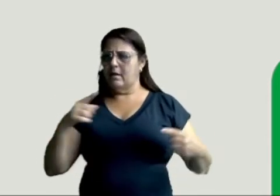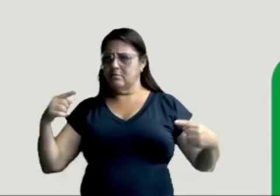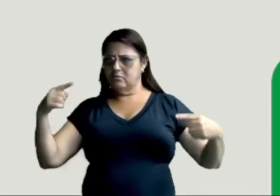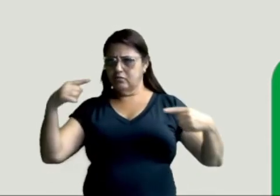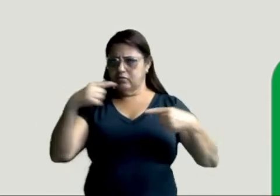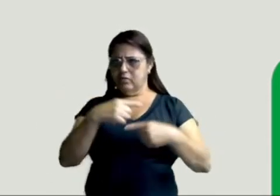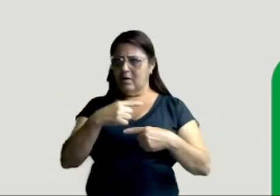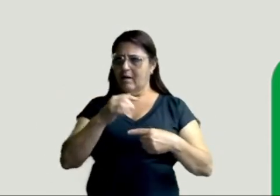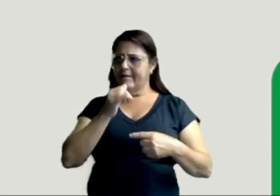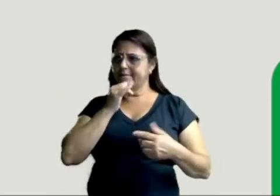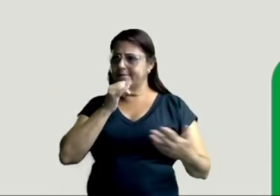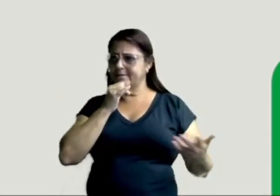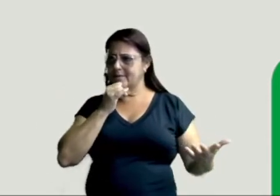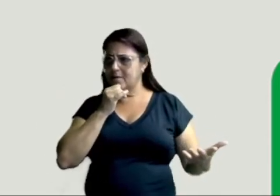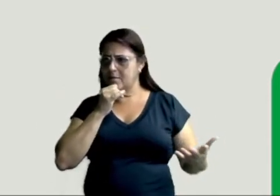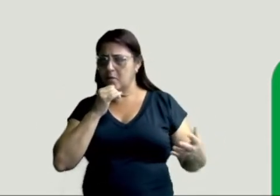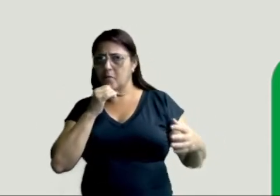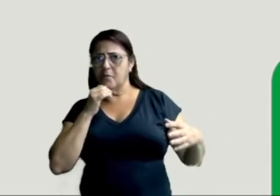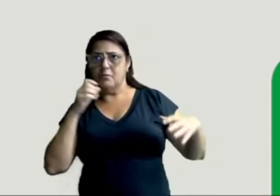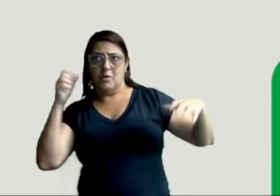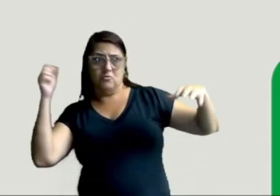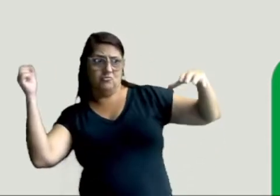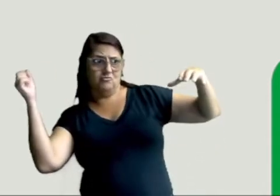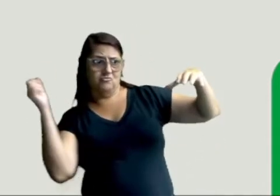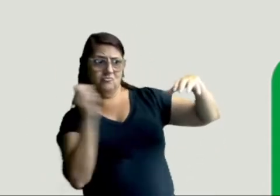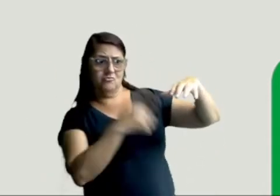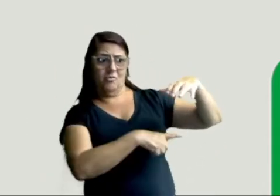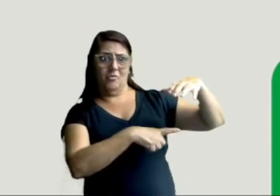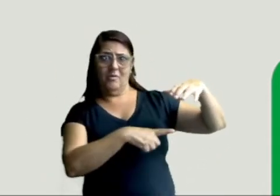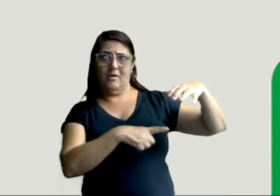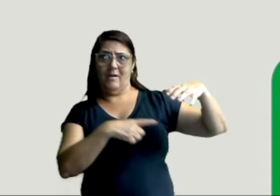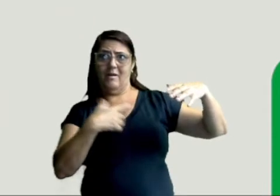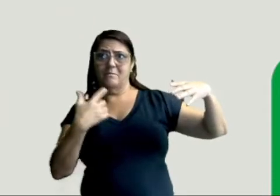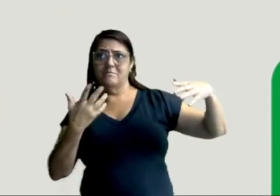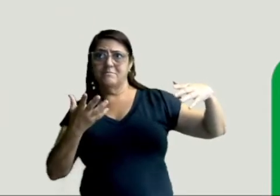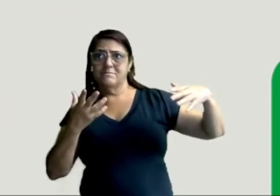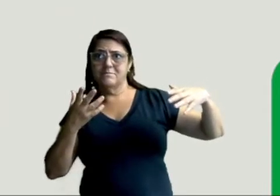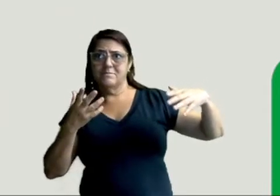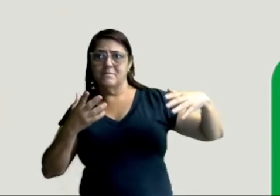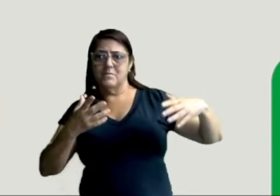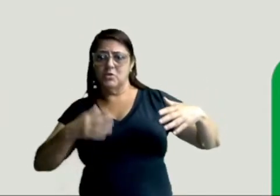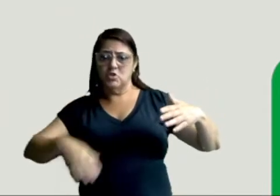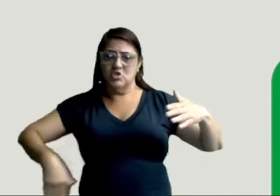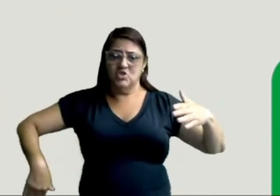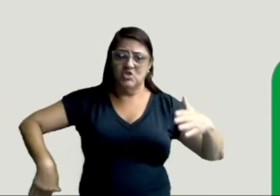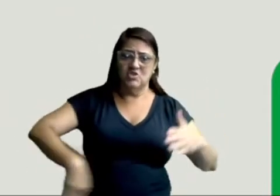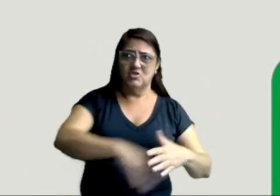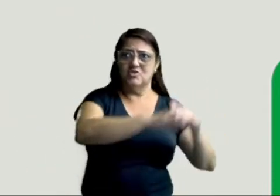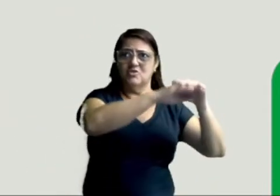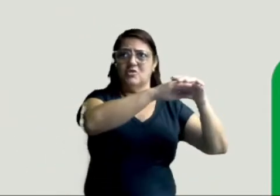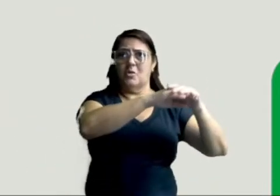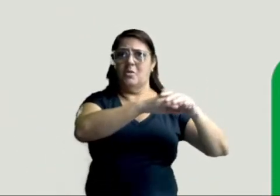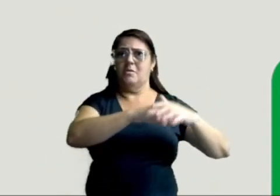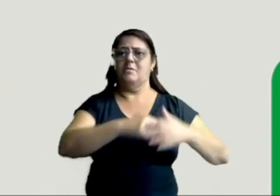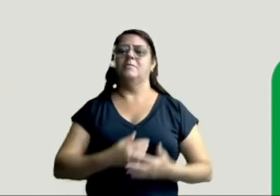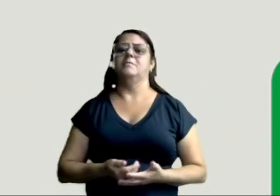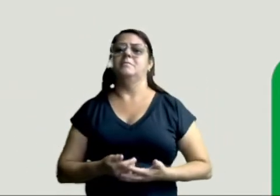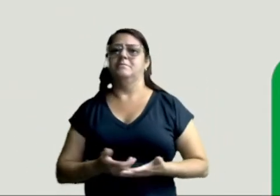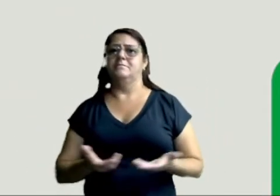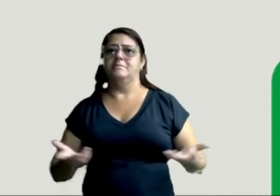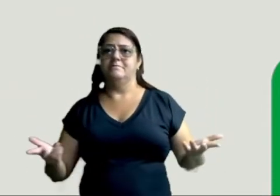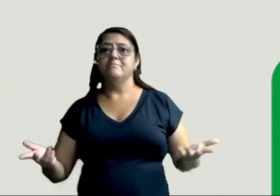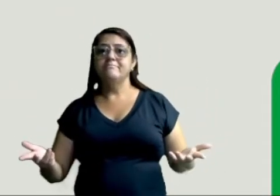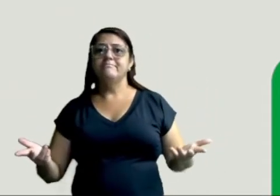um jogador que vai bater a falta, por exemplo, aí, Spitfire, né? Beleza? Pé de anjo, que conhece muito bem